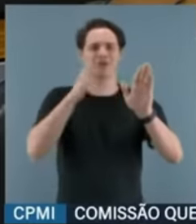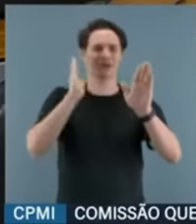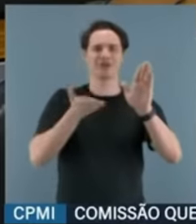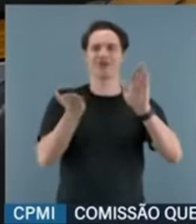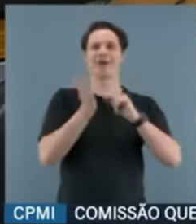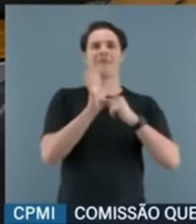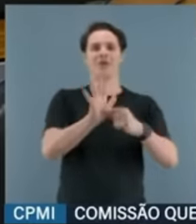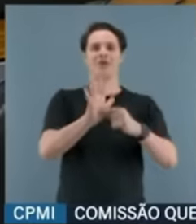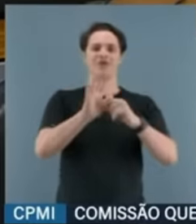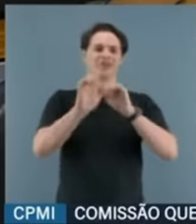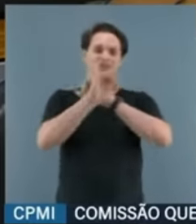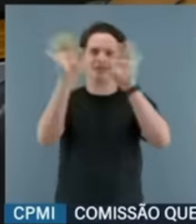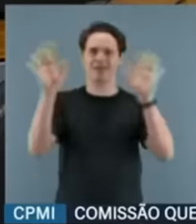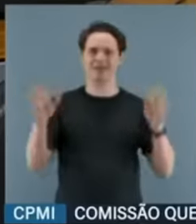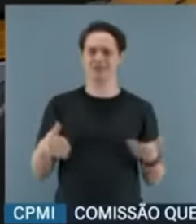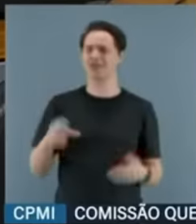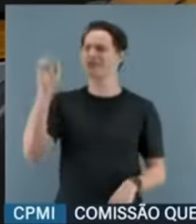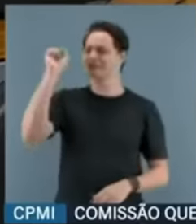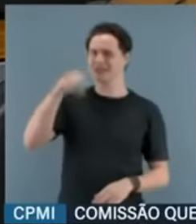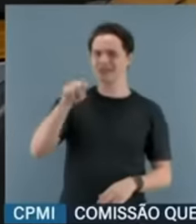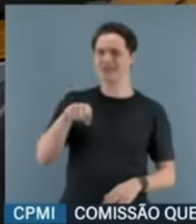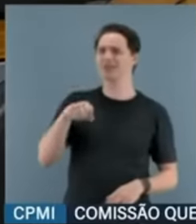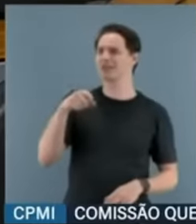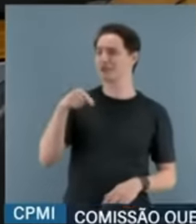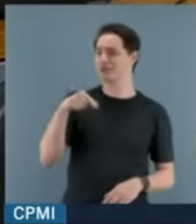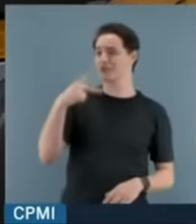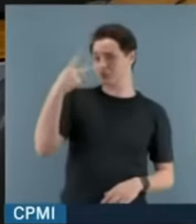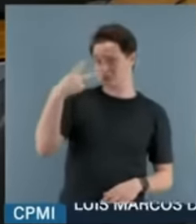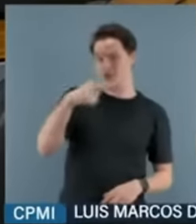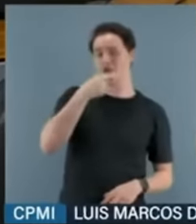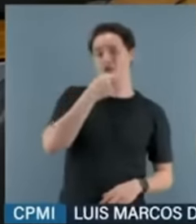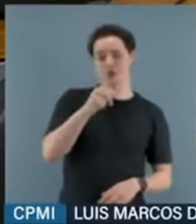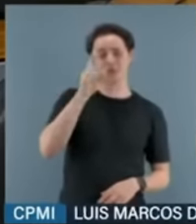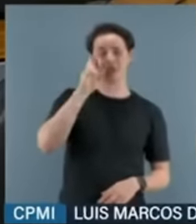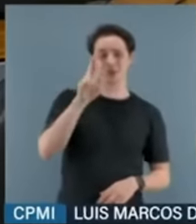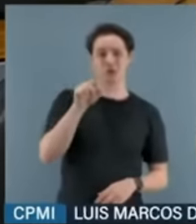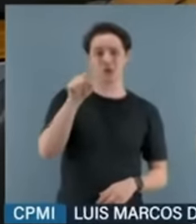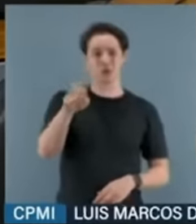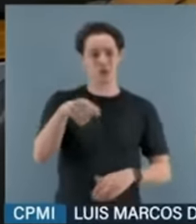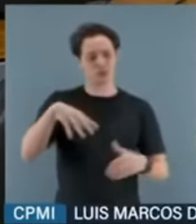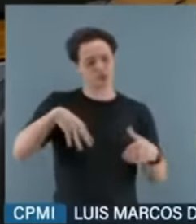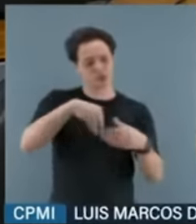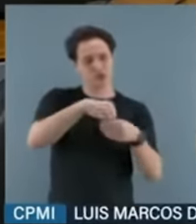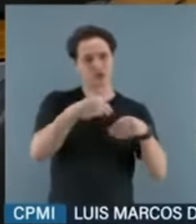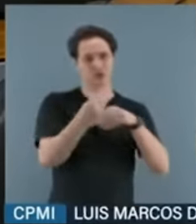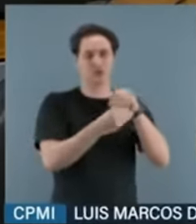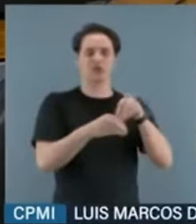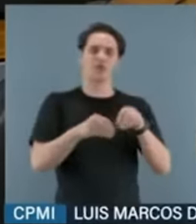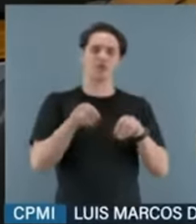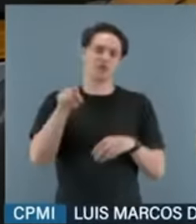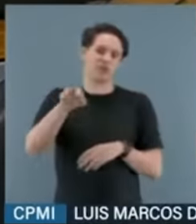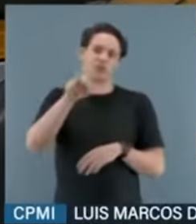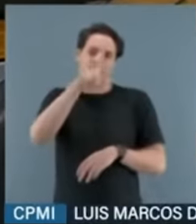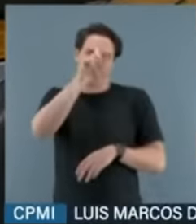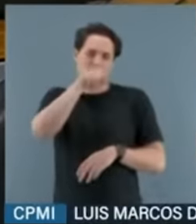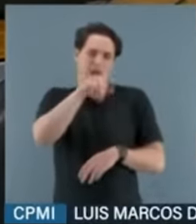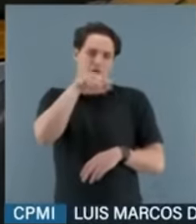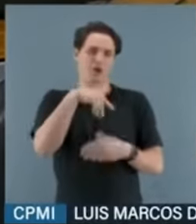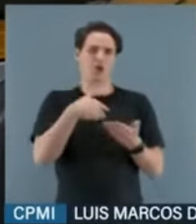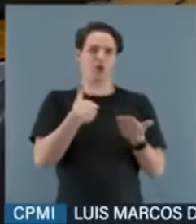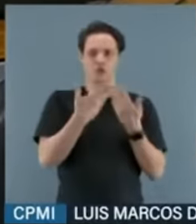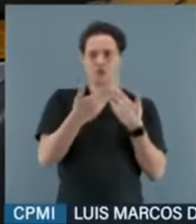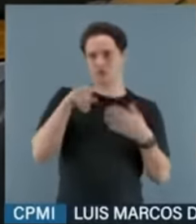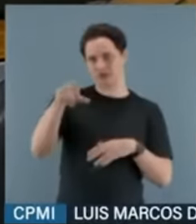discutir. Sim, foram envolvidos, o senhor está ali. O senhor não é, as conversas que o